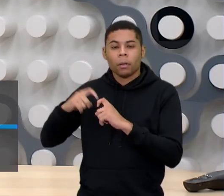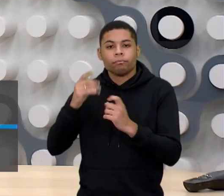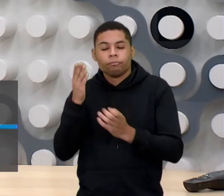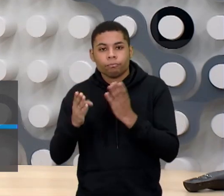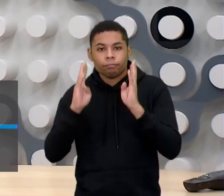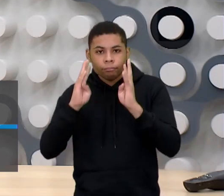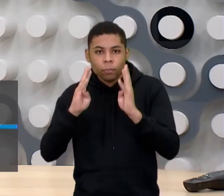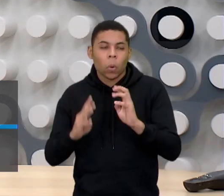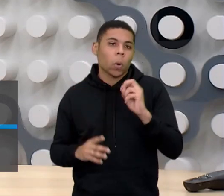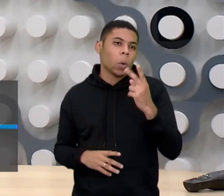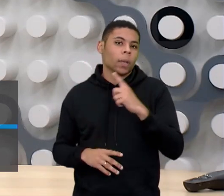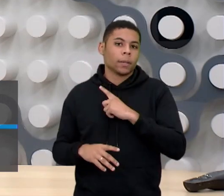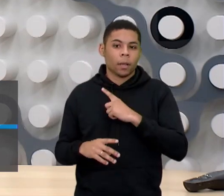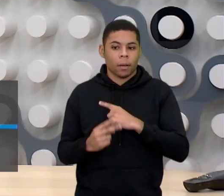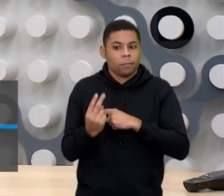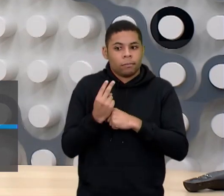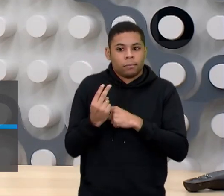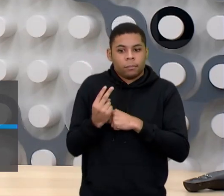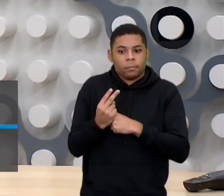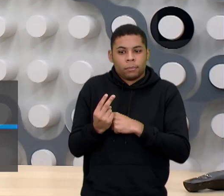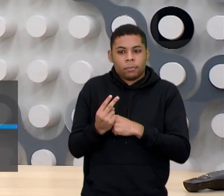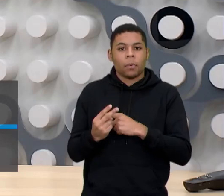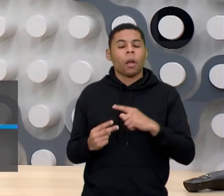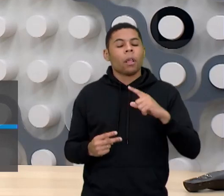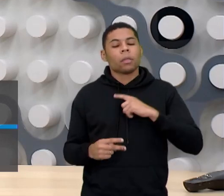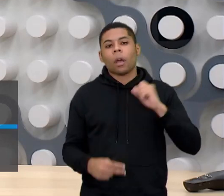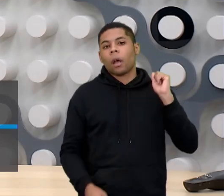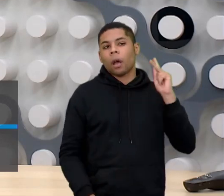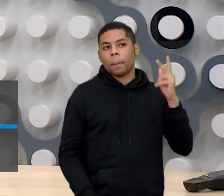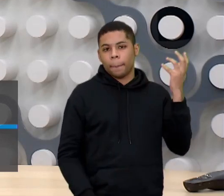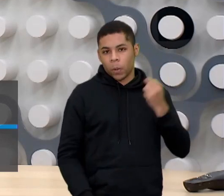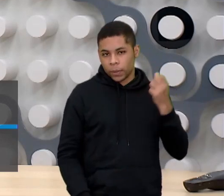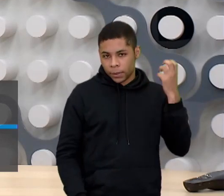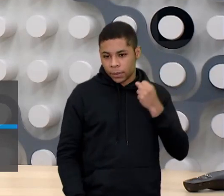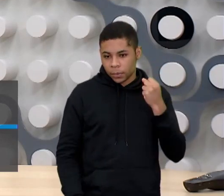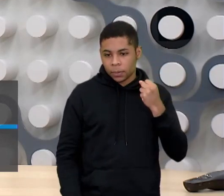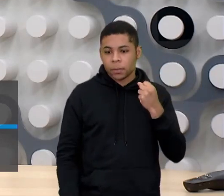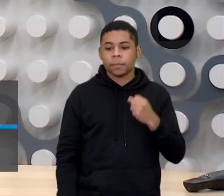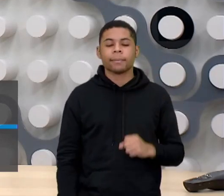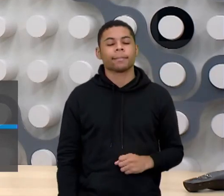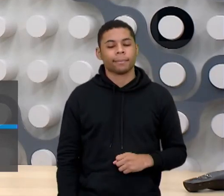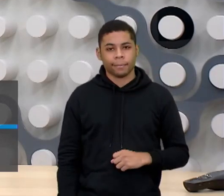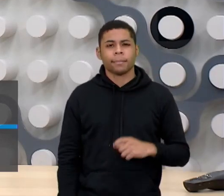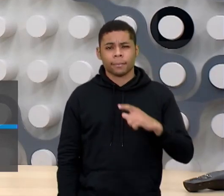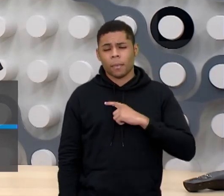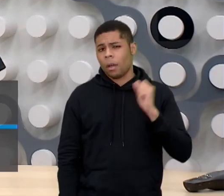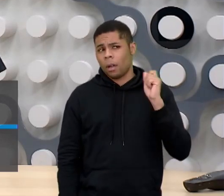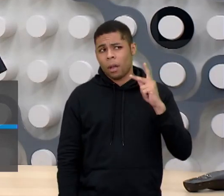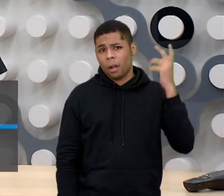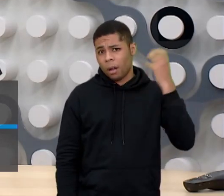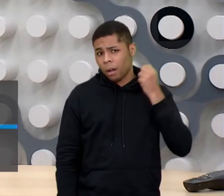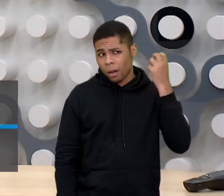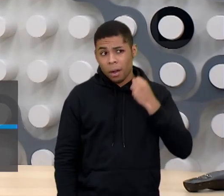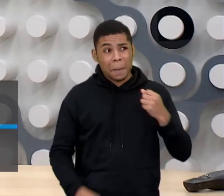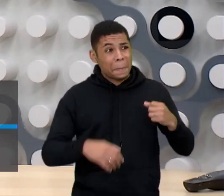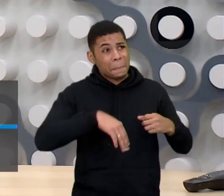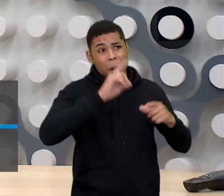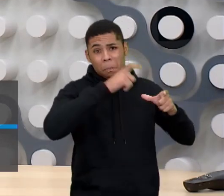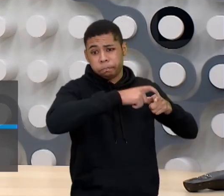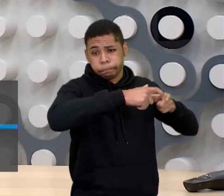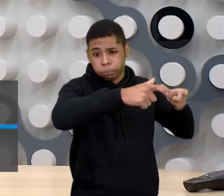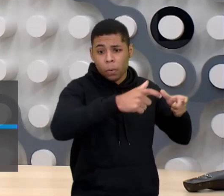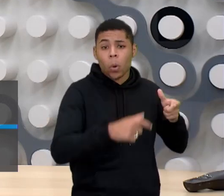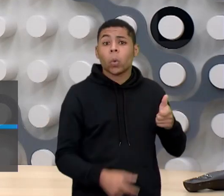temos a questão da previdência, da aposentadoria. Né? Se o volume de aposentados for maior do volume de pessoas